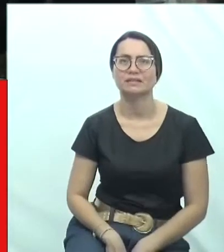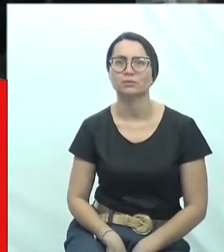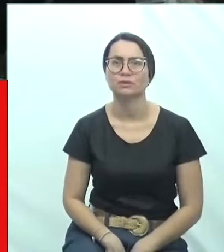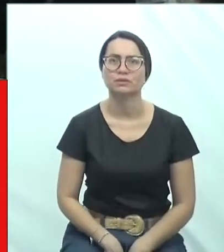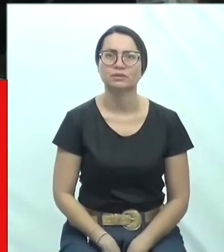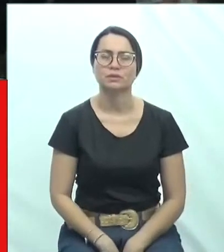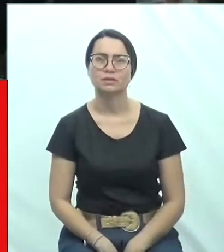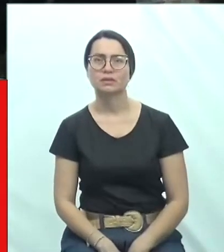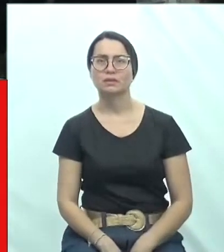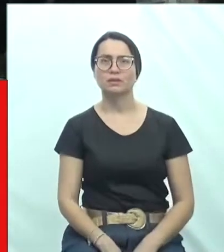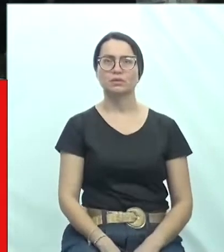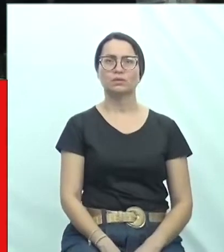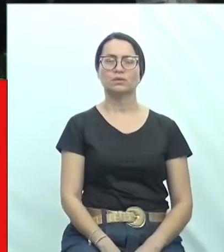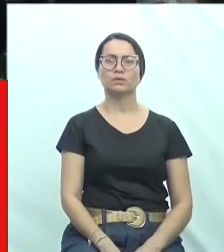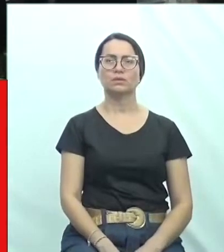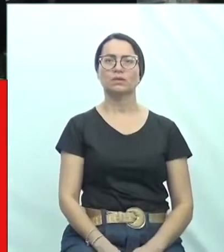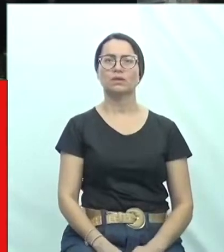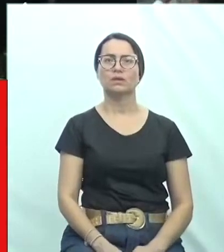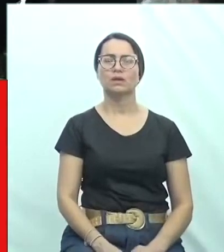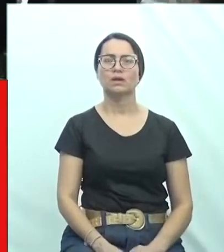Os boosters.